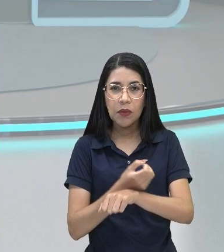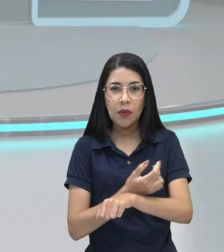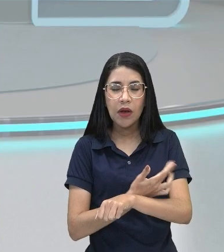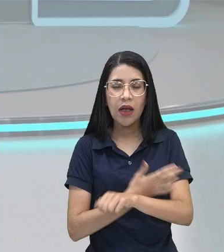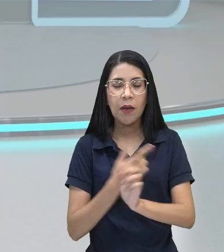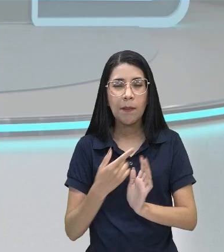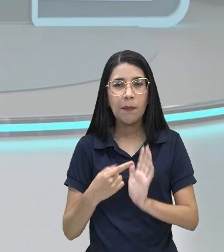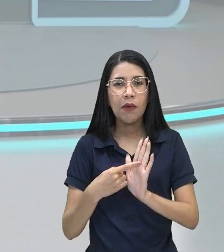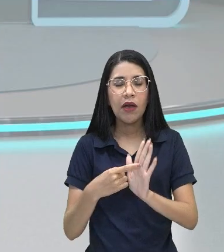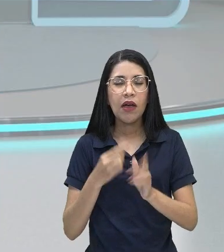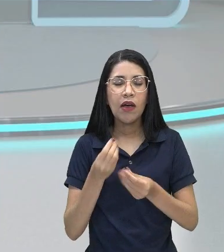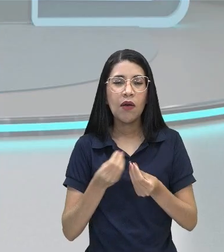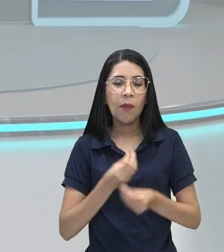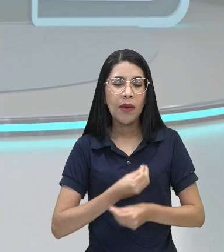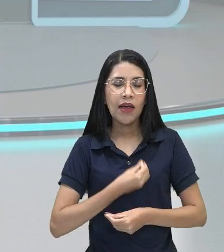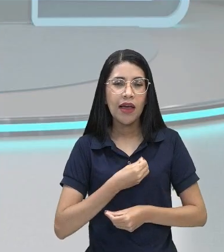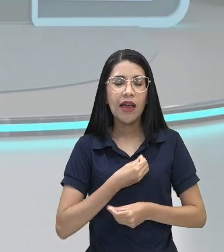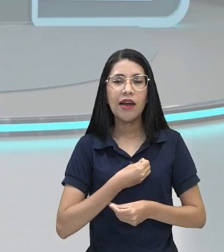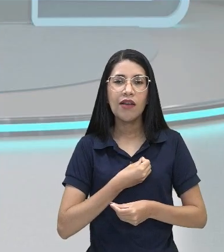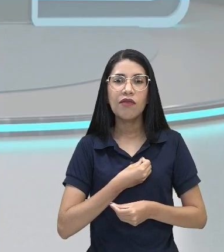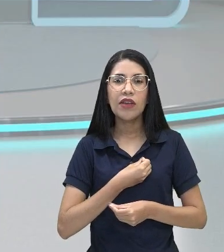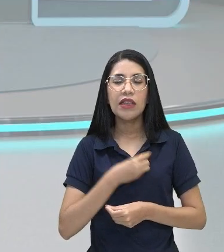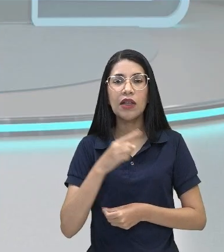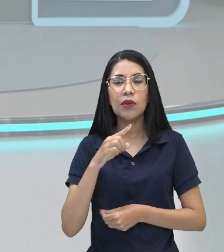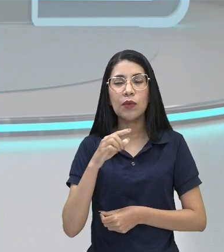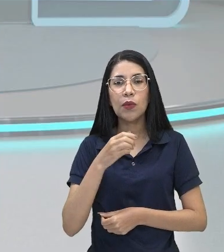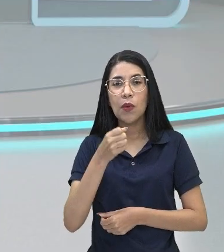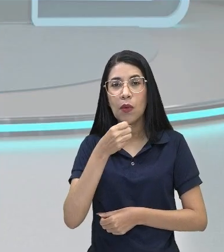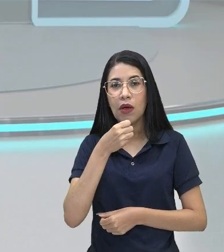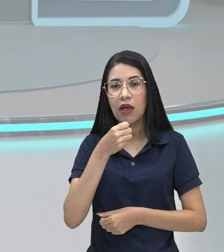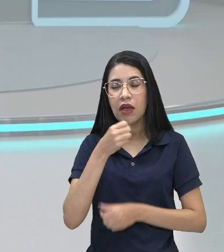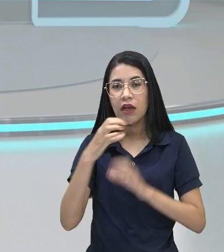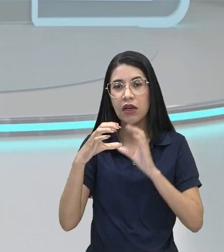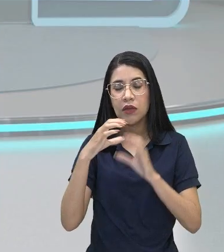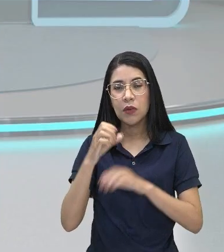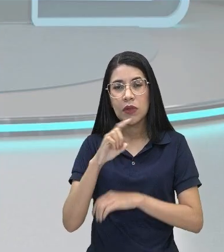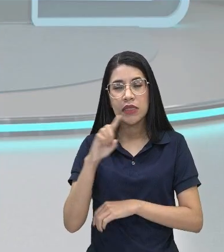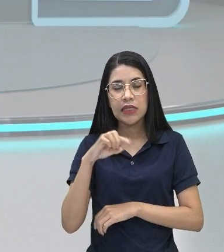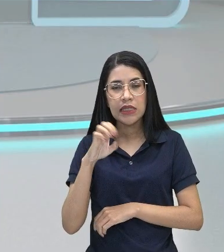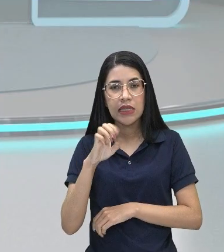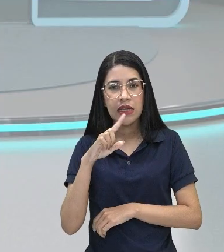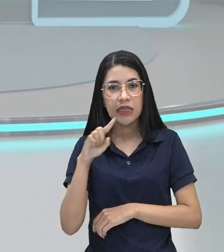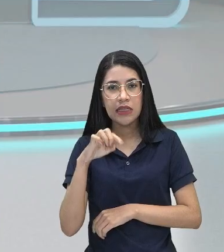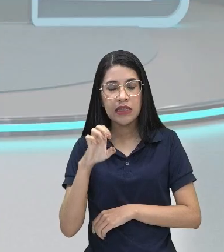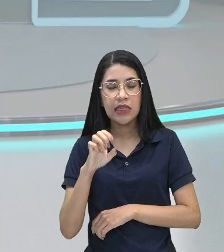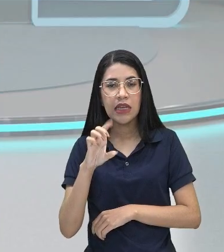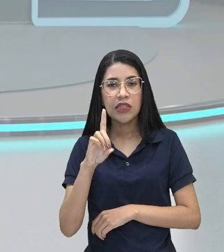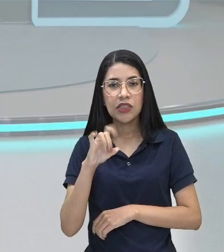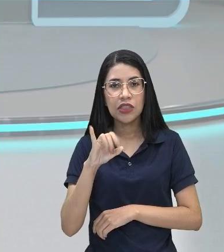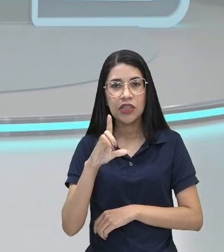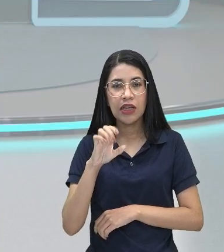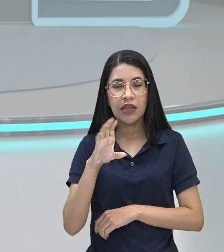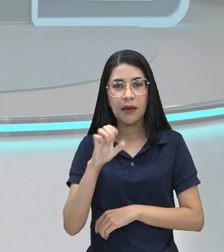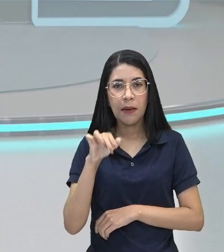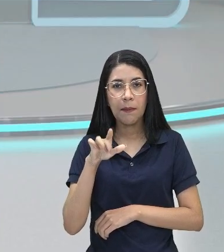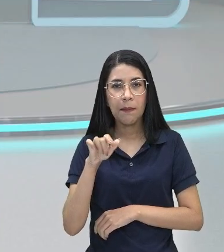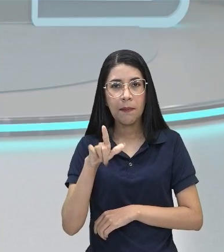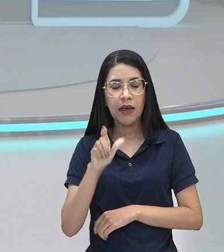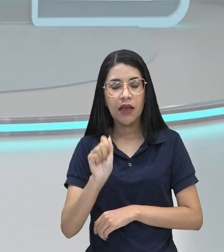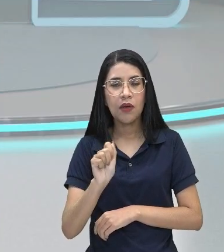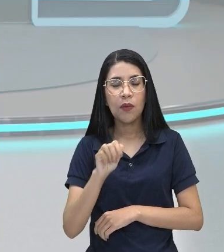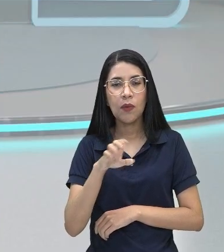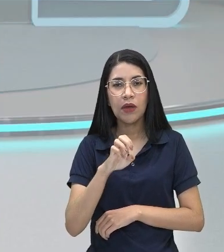a trajetória de Zezé de Camargo e Luciano. Veja para onde se encaminha esta resenha,